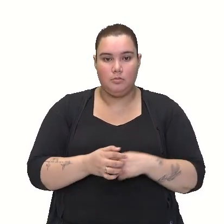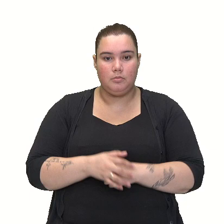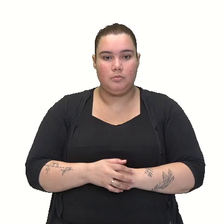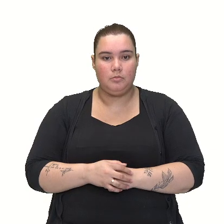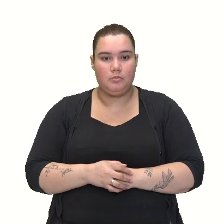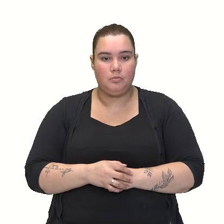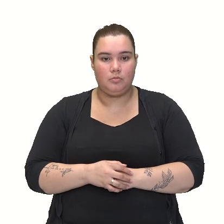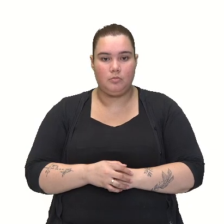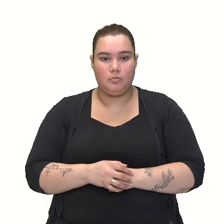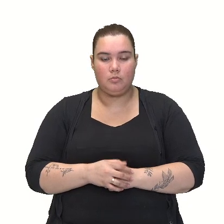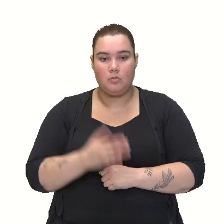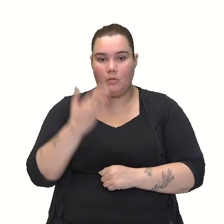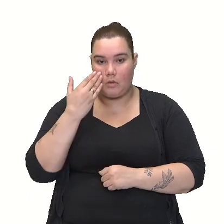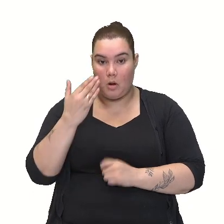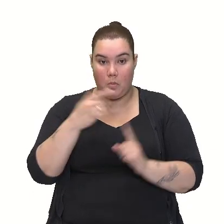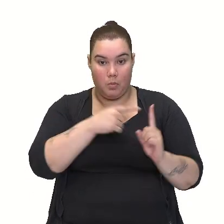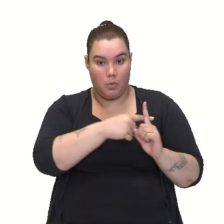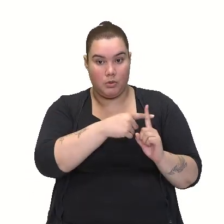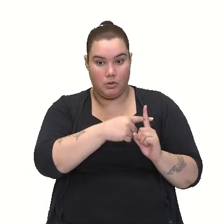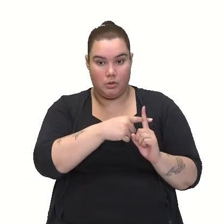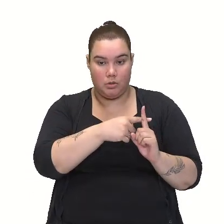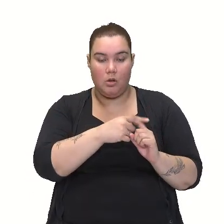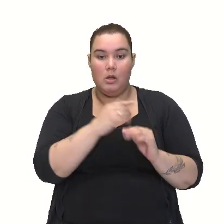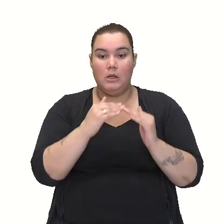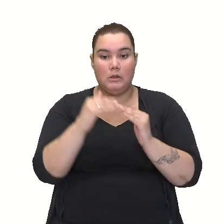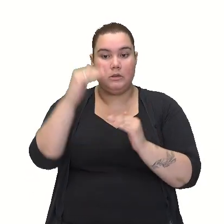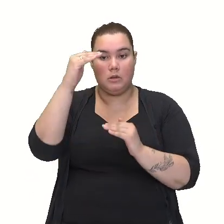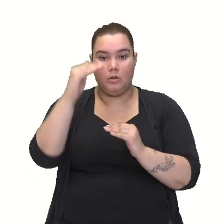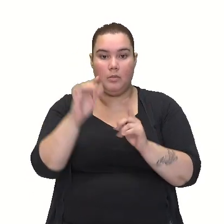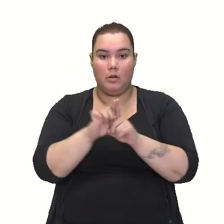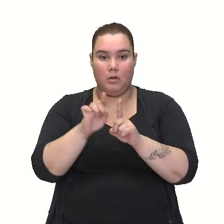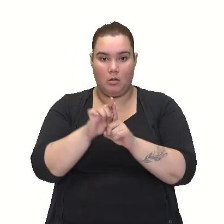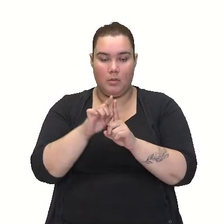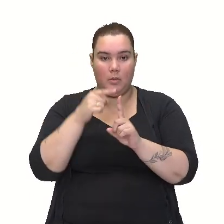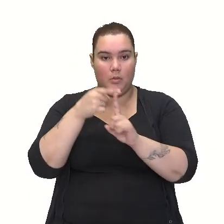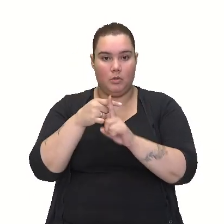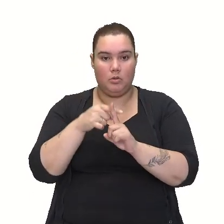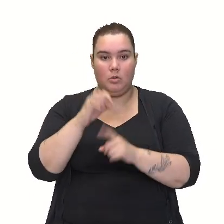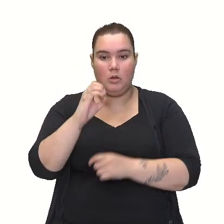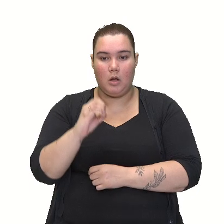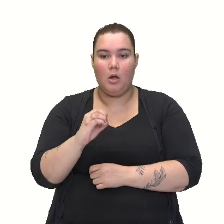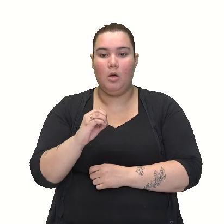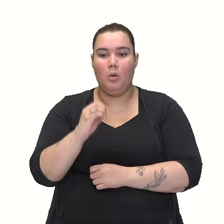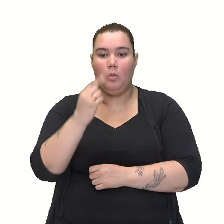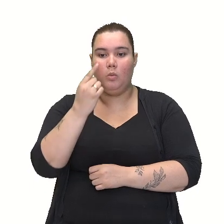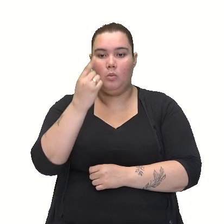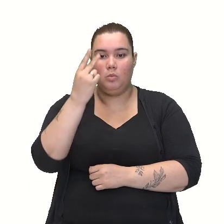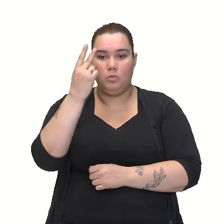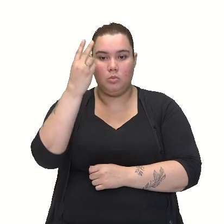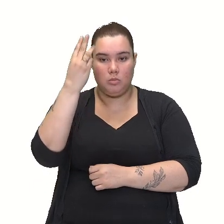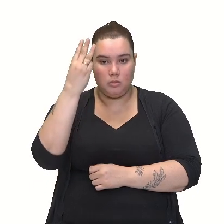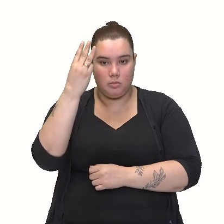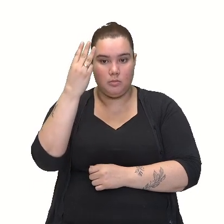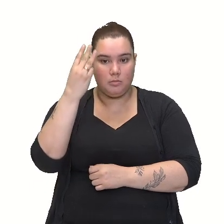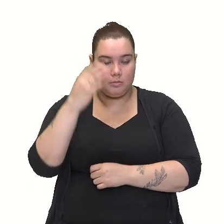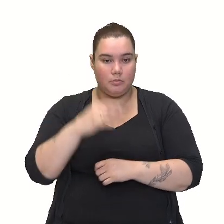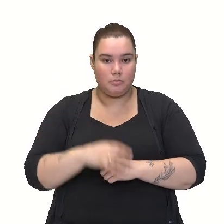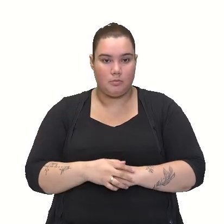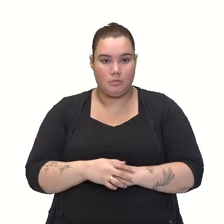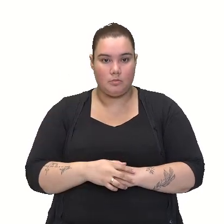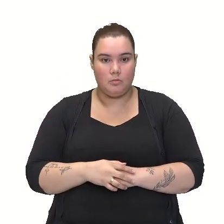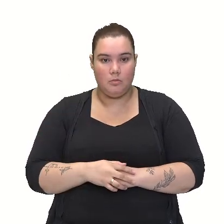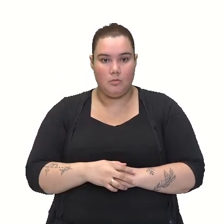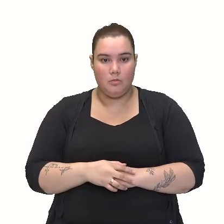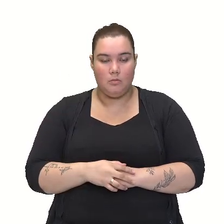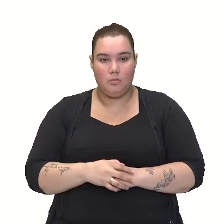Aqui é a parte positiva, então, 1, 2, 3. também parte positiva, olha, de